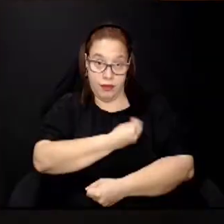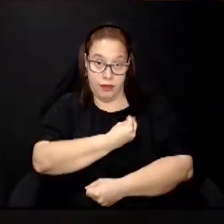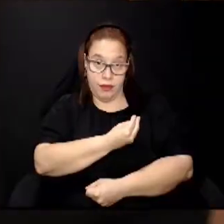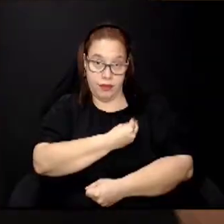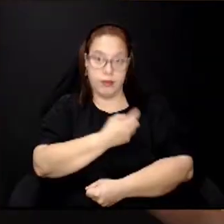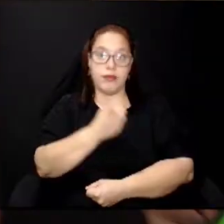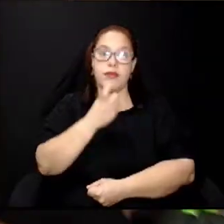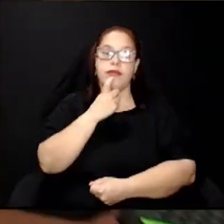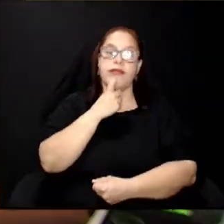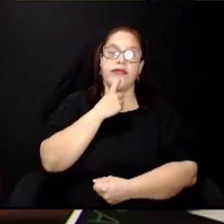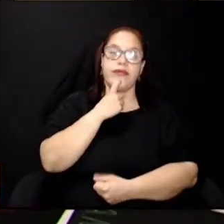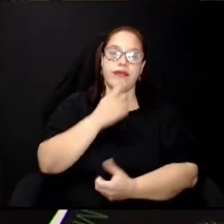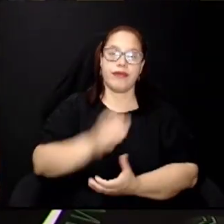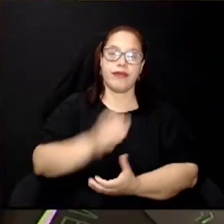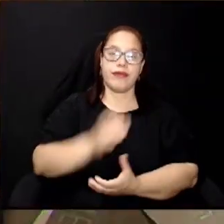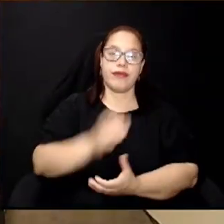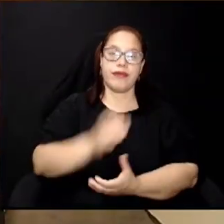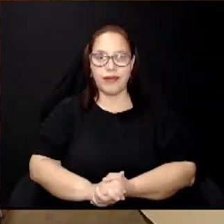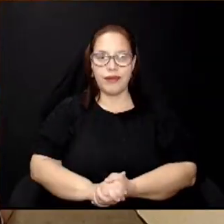Campinas.